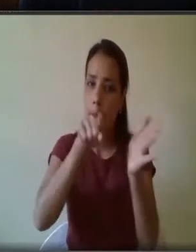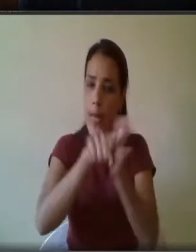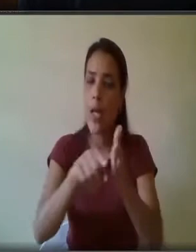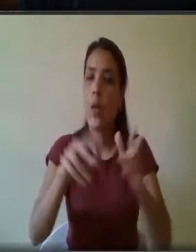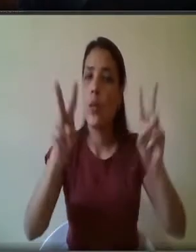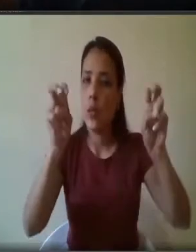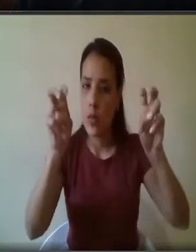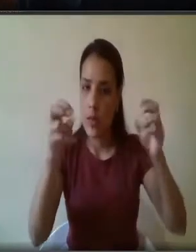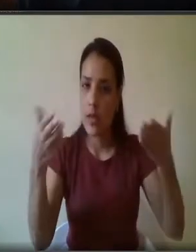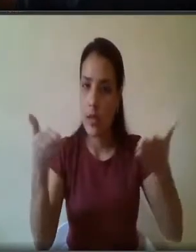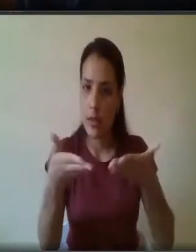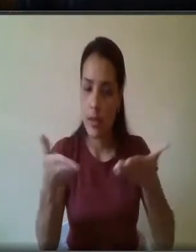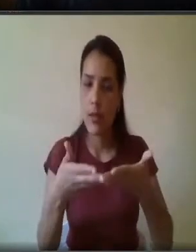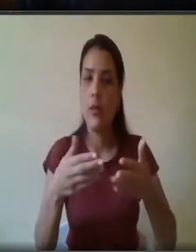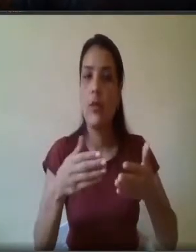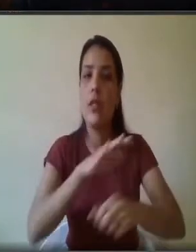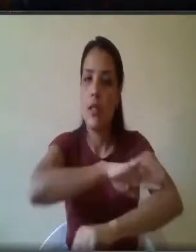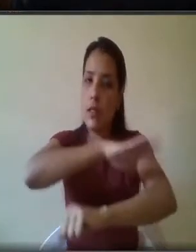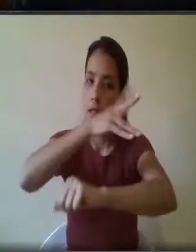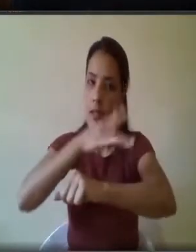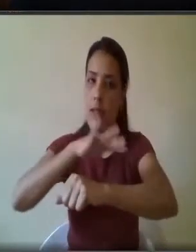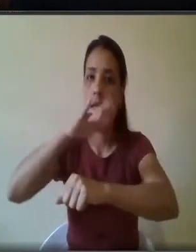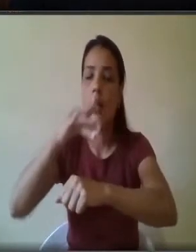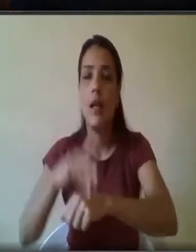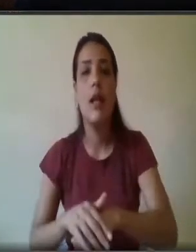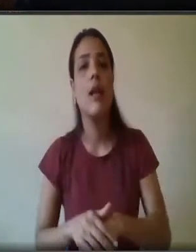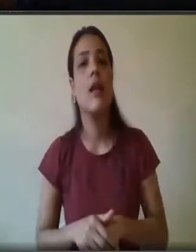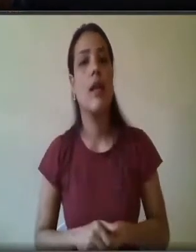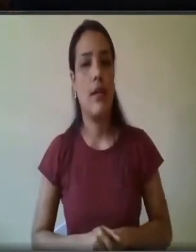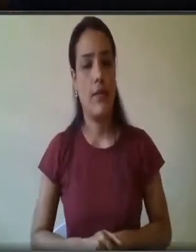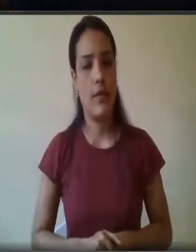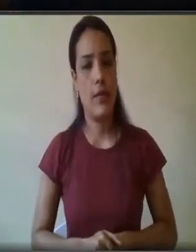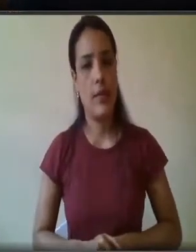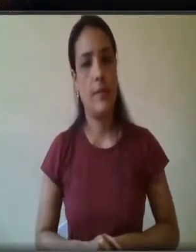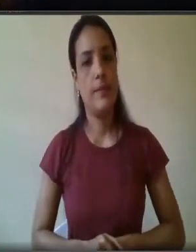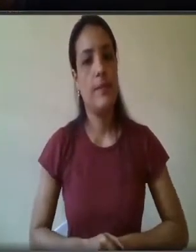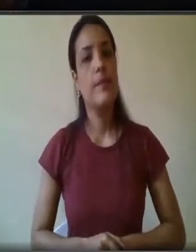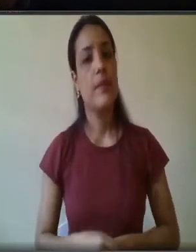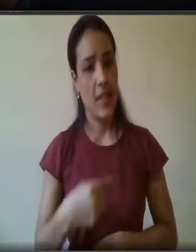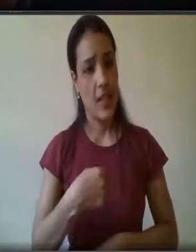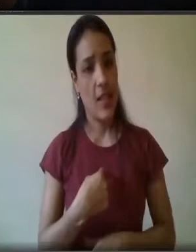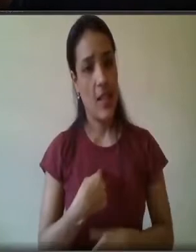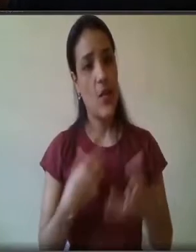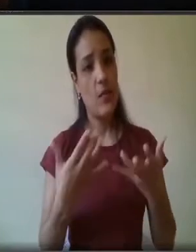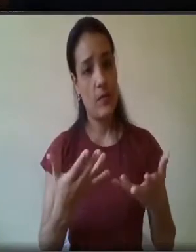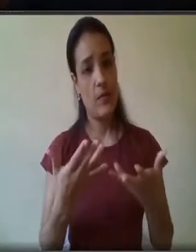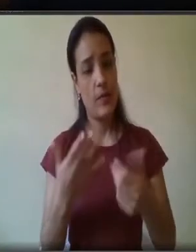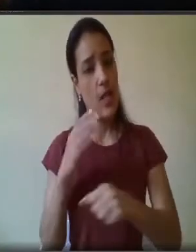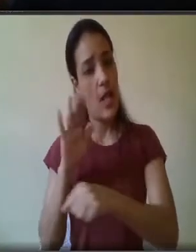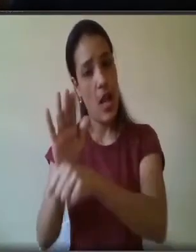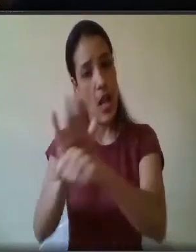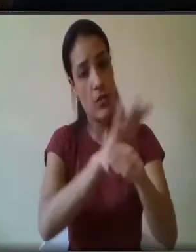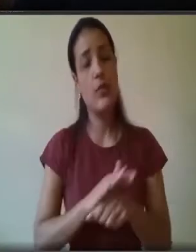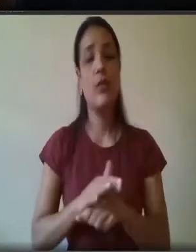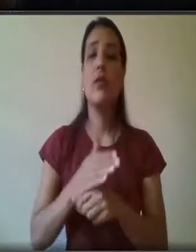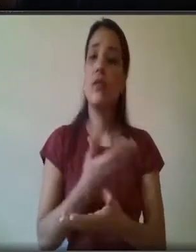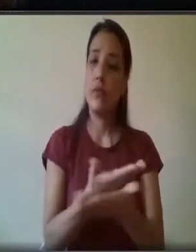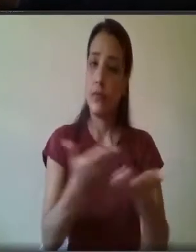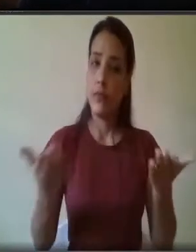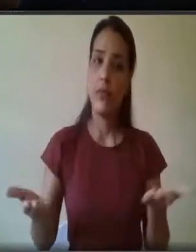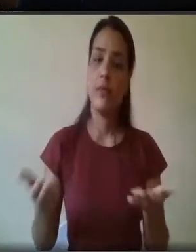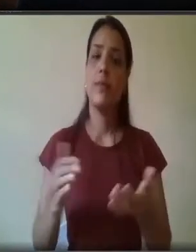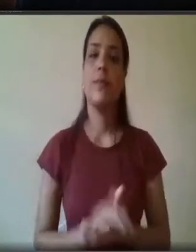de alguma forma, ter contribuído aí com vocês. Os exercícios estão